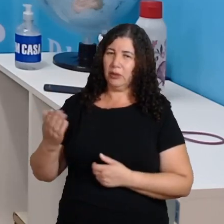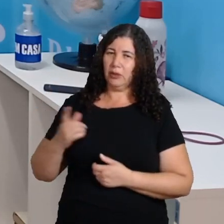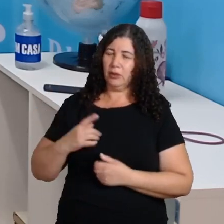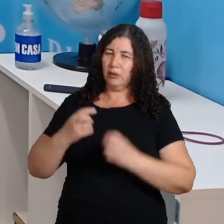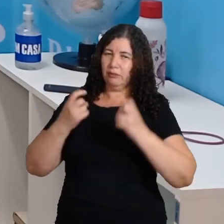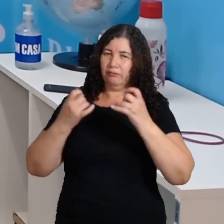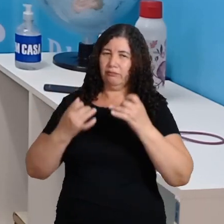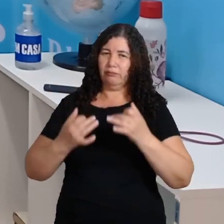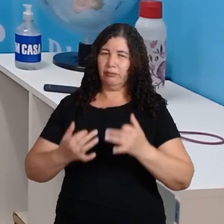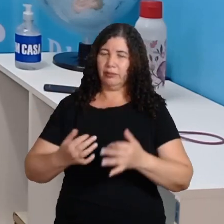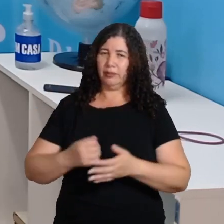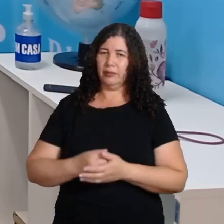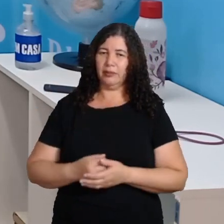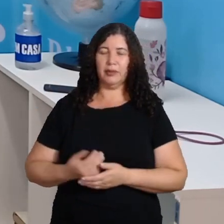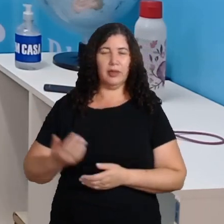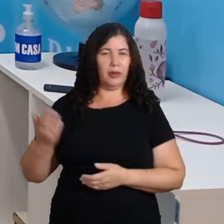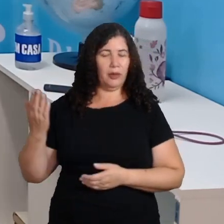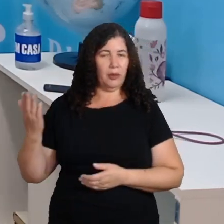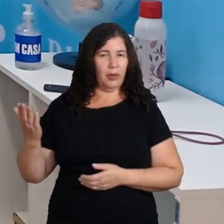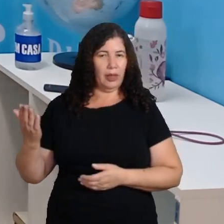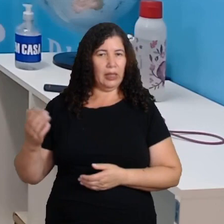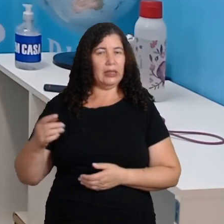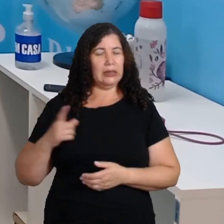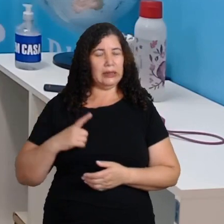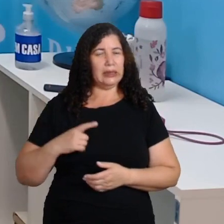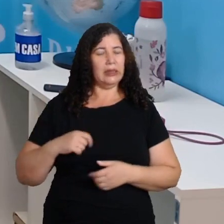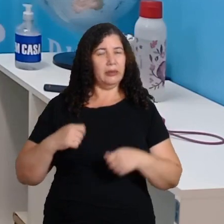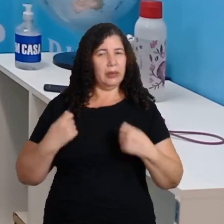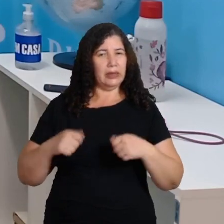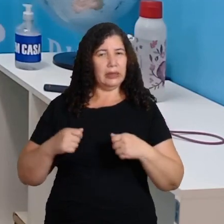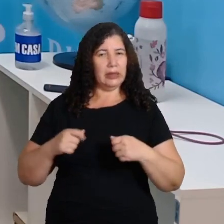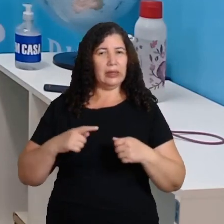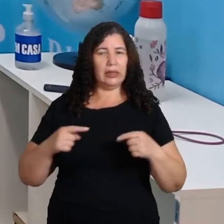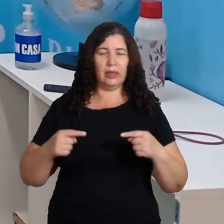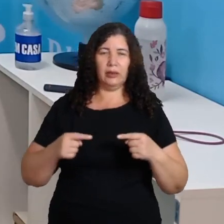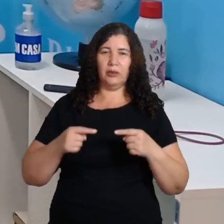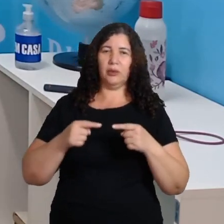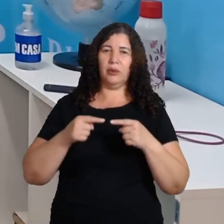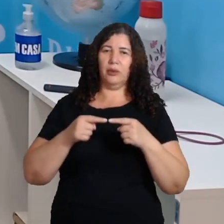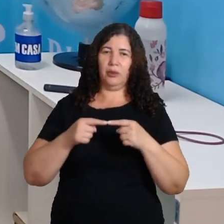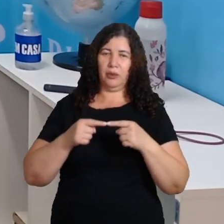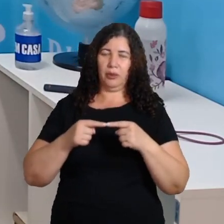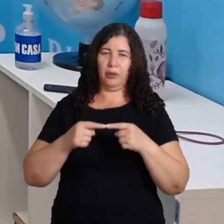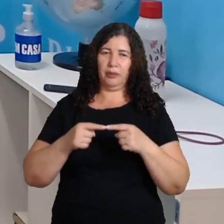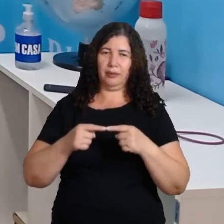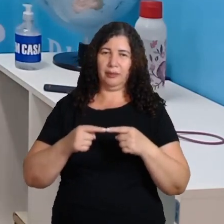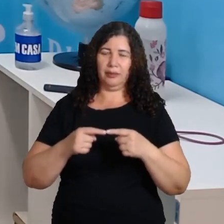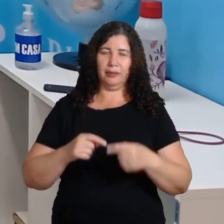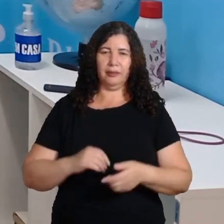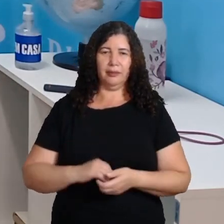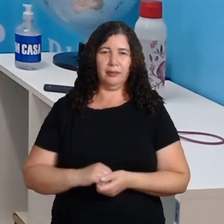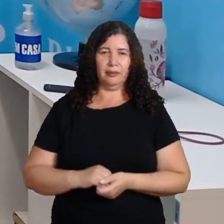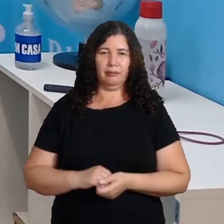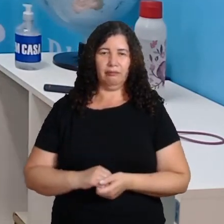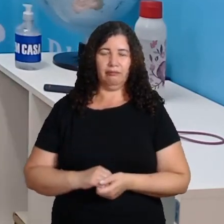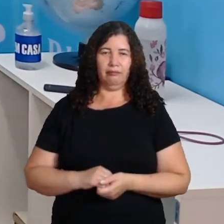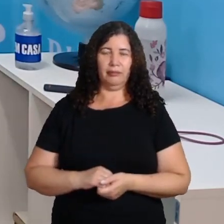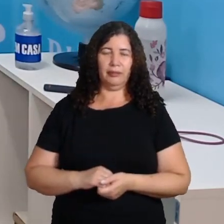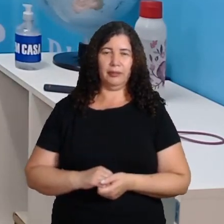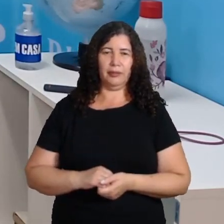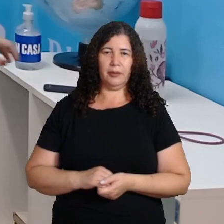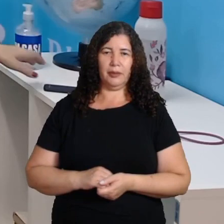estou falando. São eles que devem estabelecer uma relação de acordo. Tudo